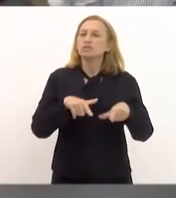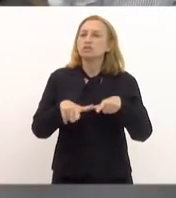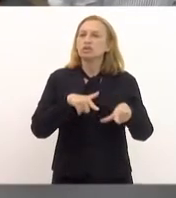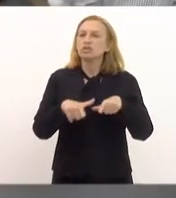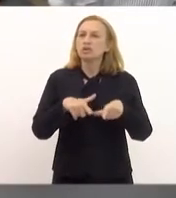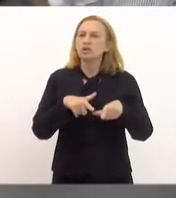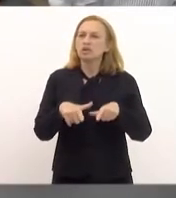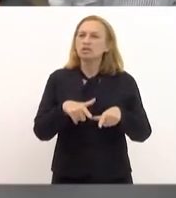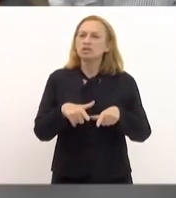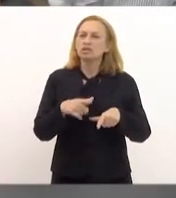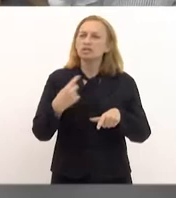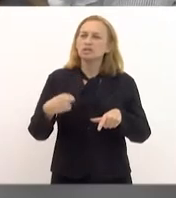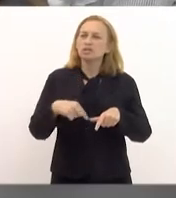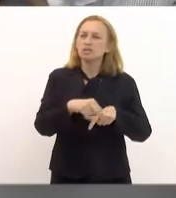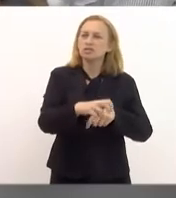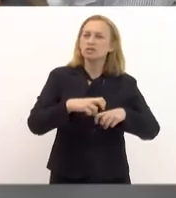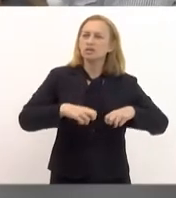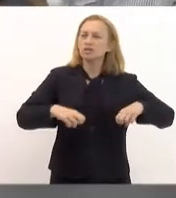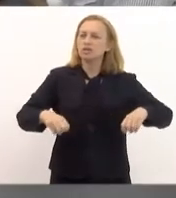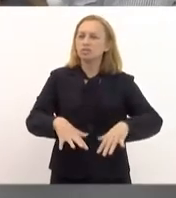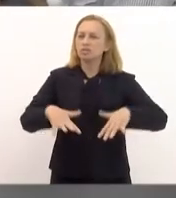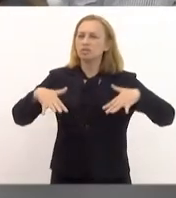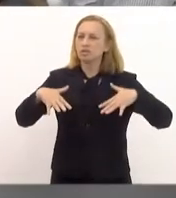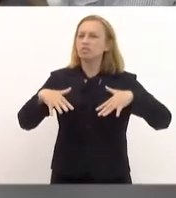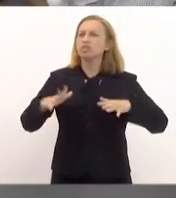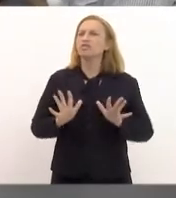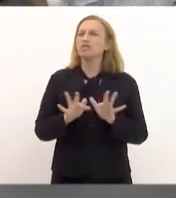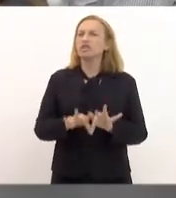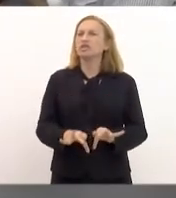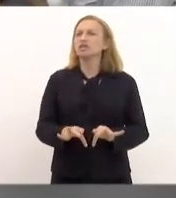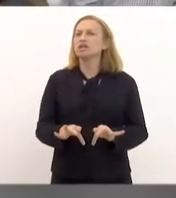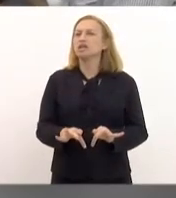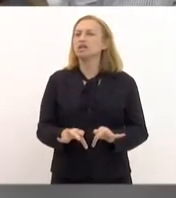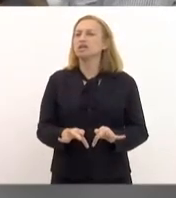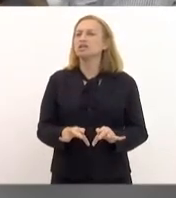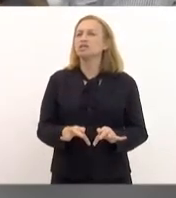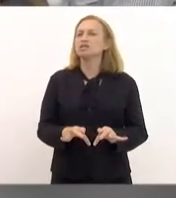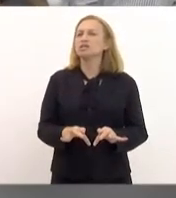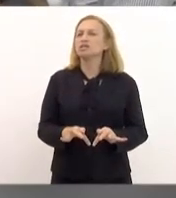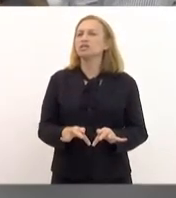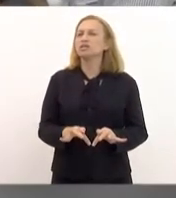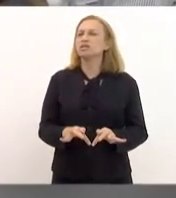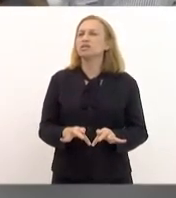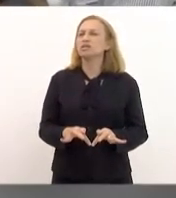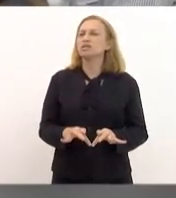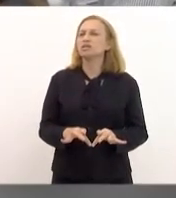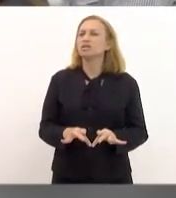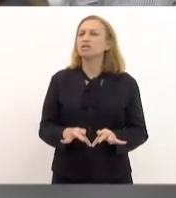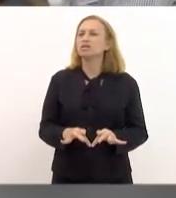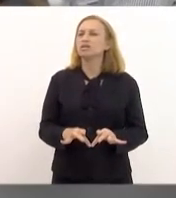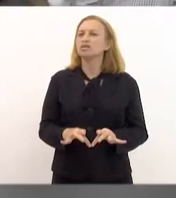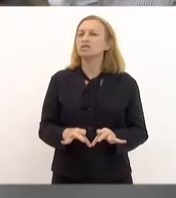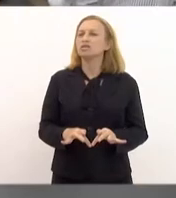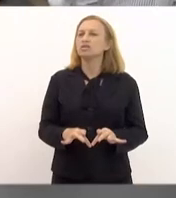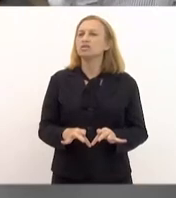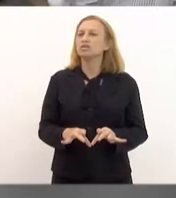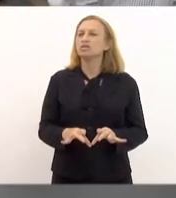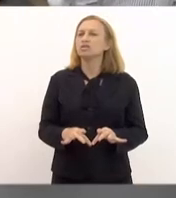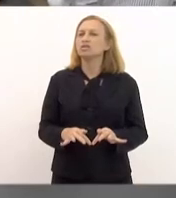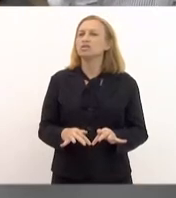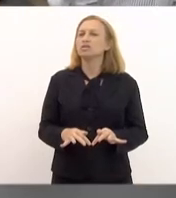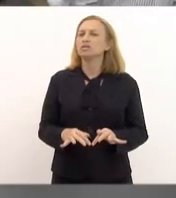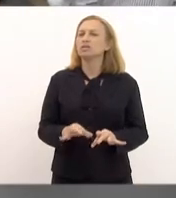ser levado para a Assembleia, então, para concluir esse processo de, vamos dizer assim, tornar o Instituto